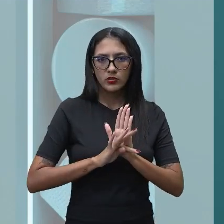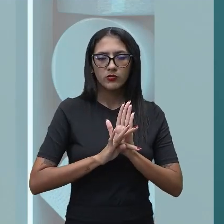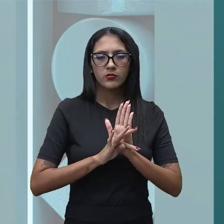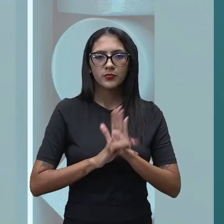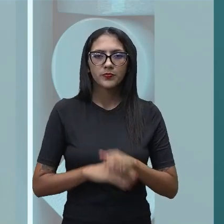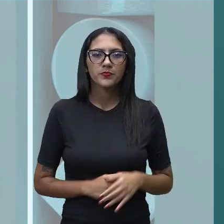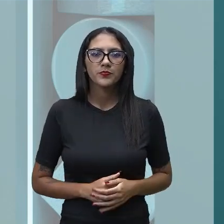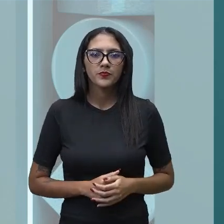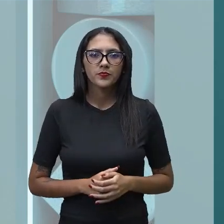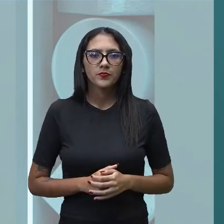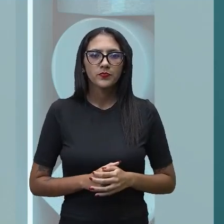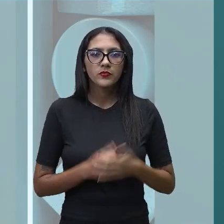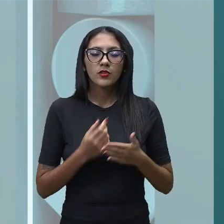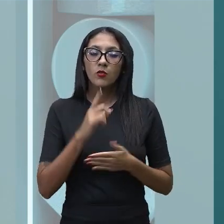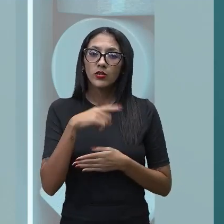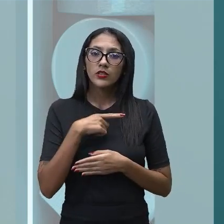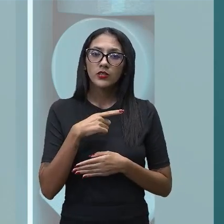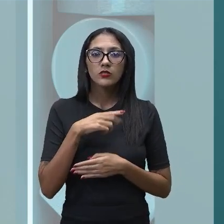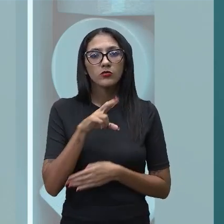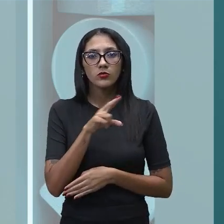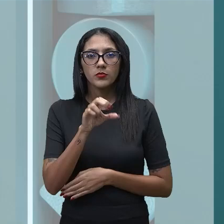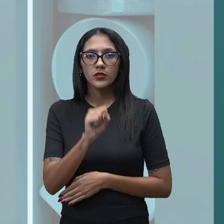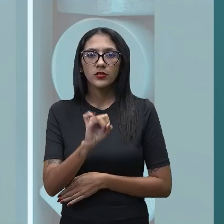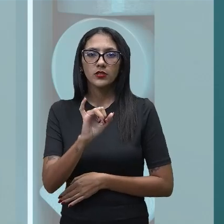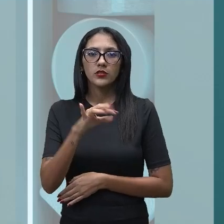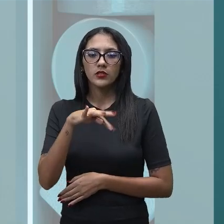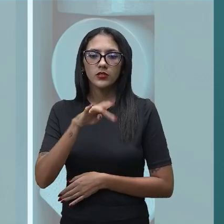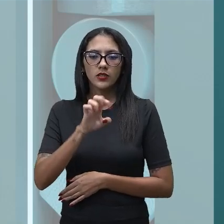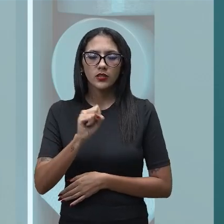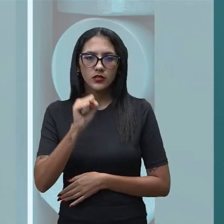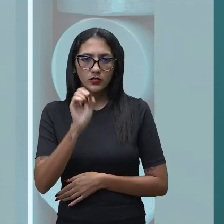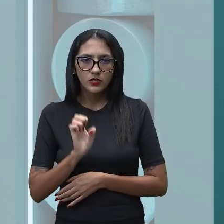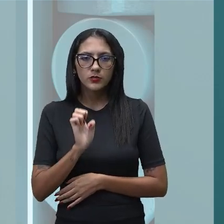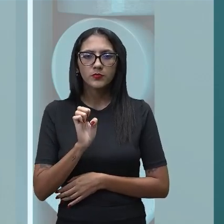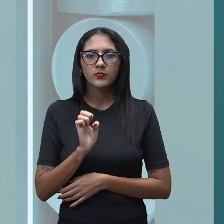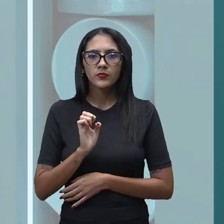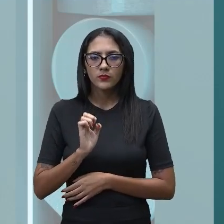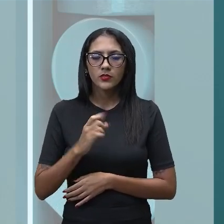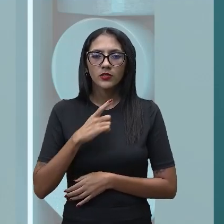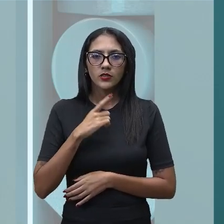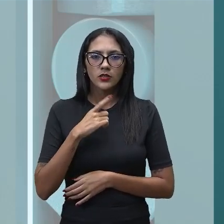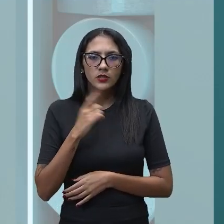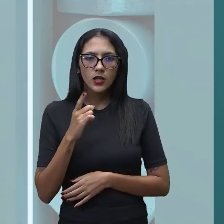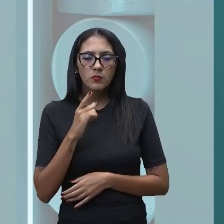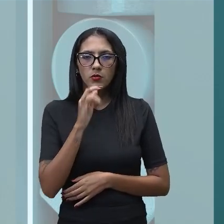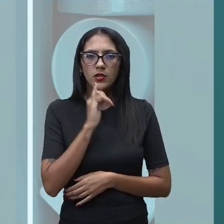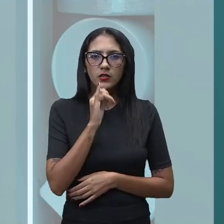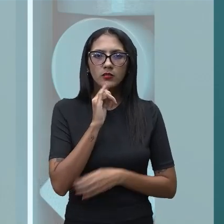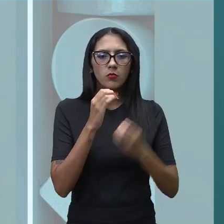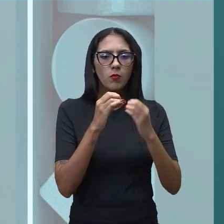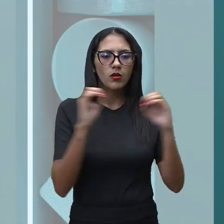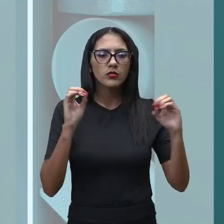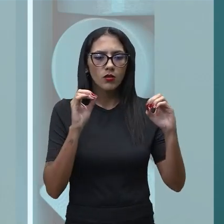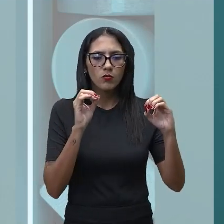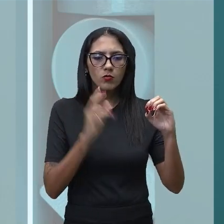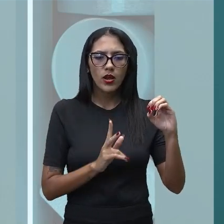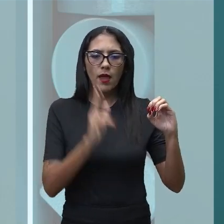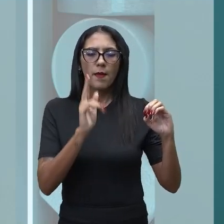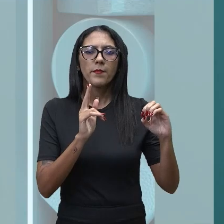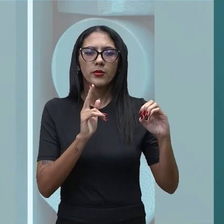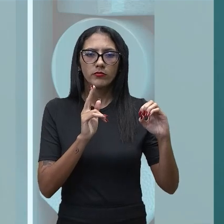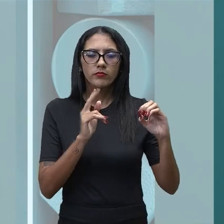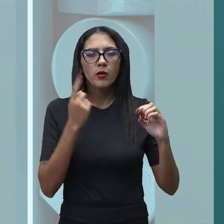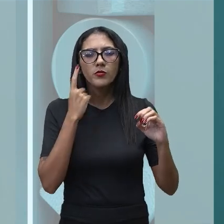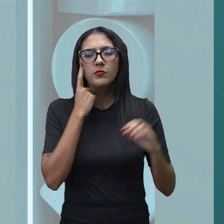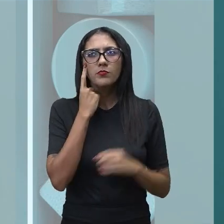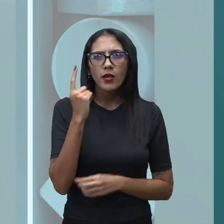isso é exatamente uma síncrase. Percebam que é uma inversão que quebra a estrutura. Quando a gente pensa exatamente na estrutura